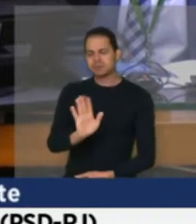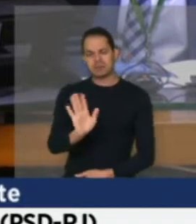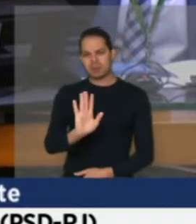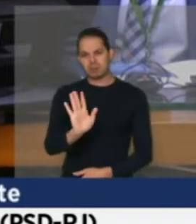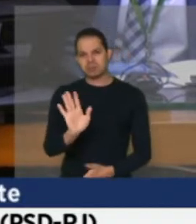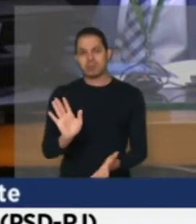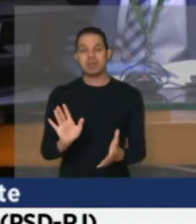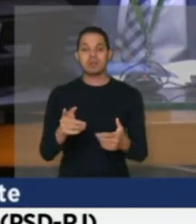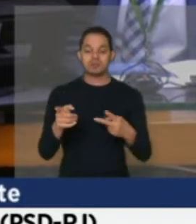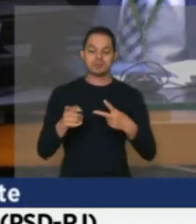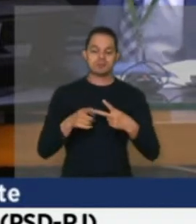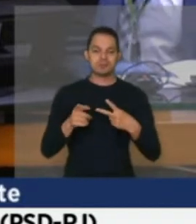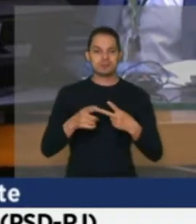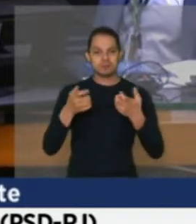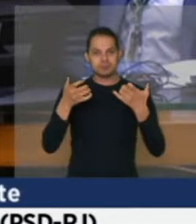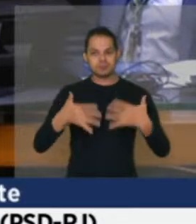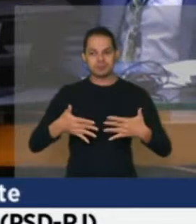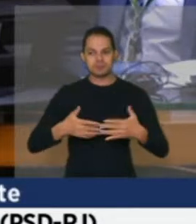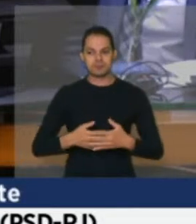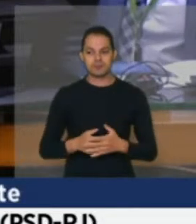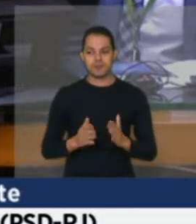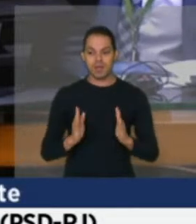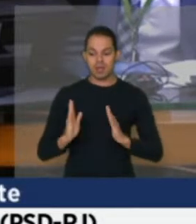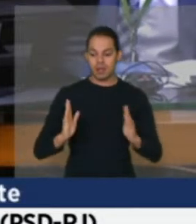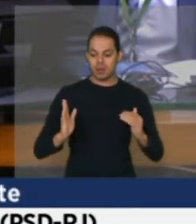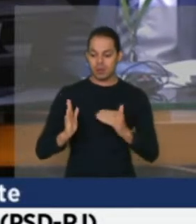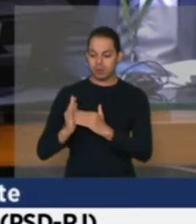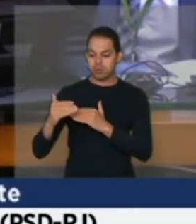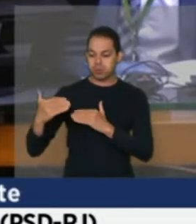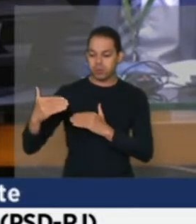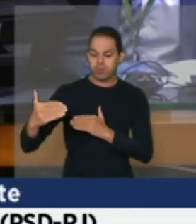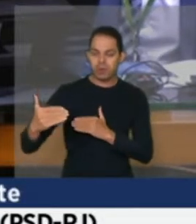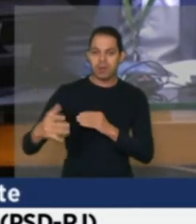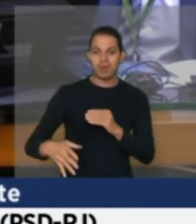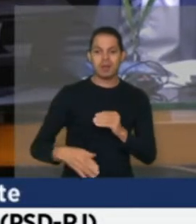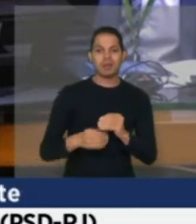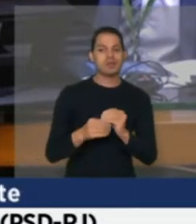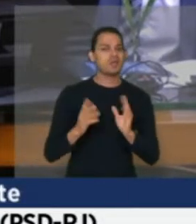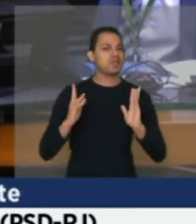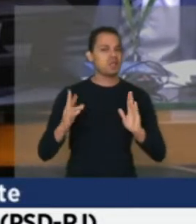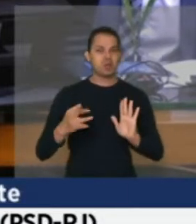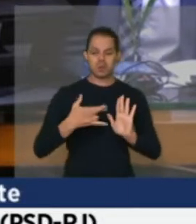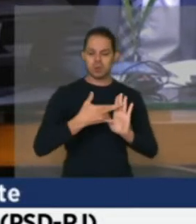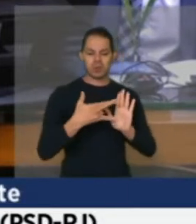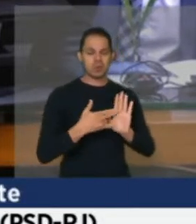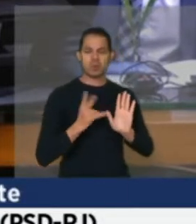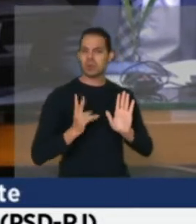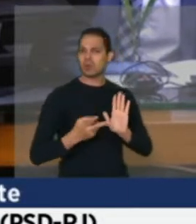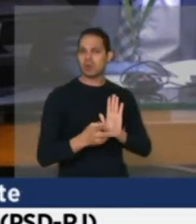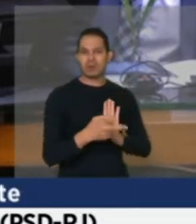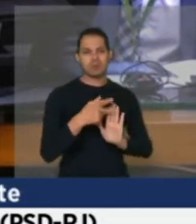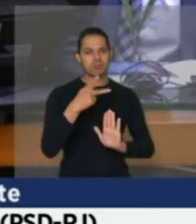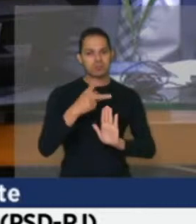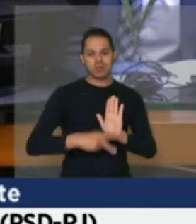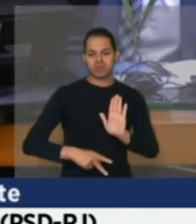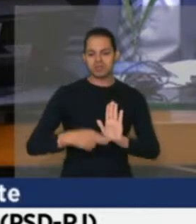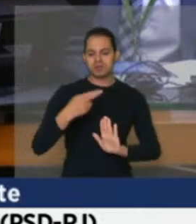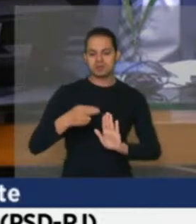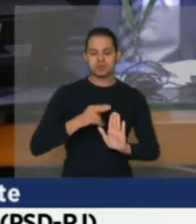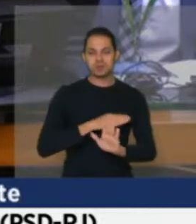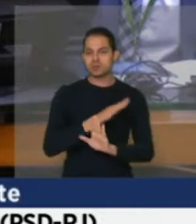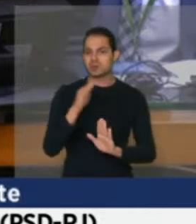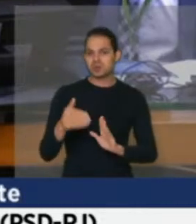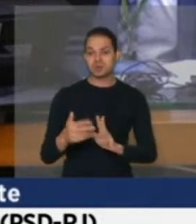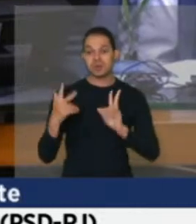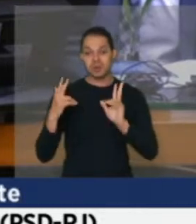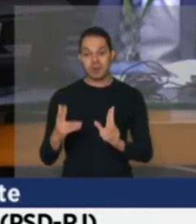Segundo, o prazo para emendamento é o mesmo prazo regimental dos demais projetos de resolução, até o